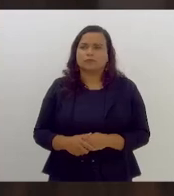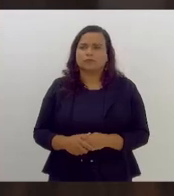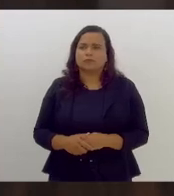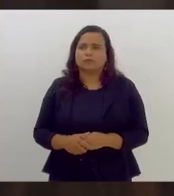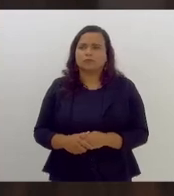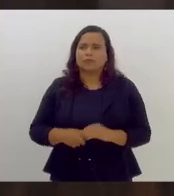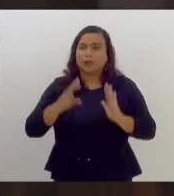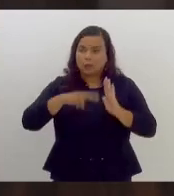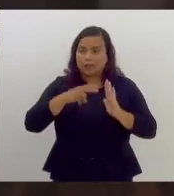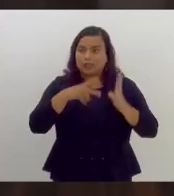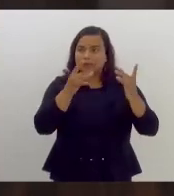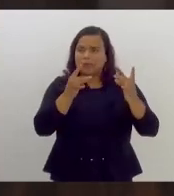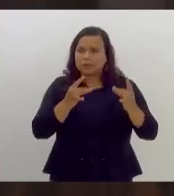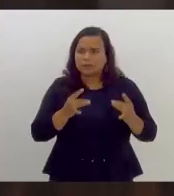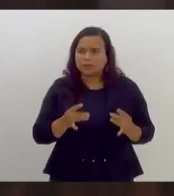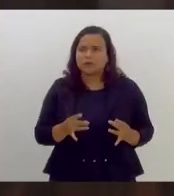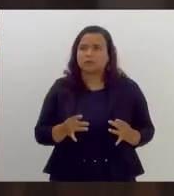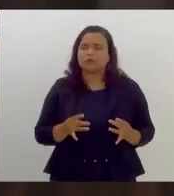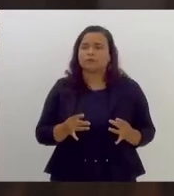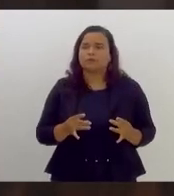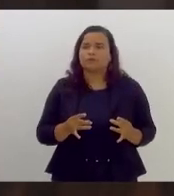Eu li especificamente...